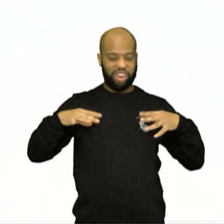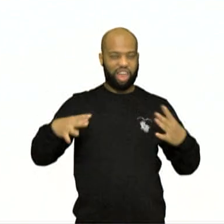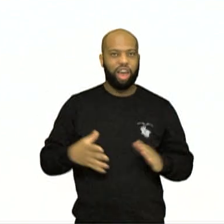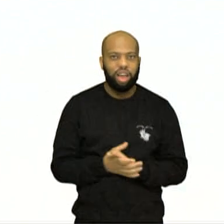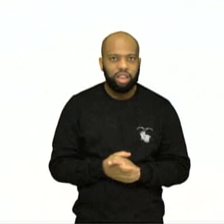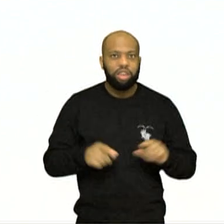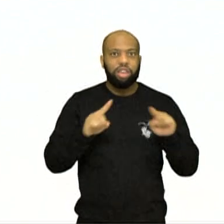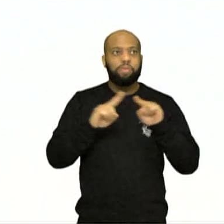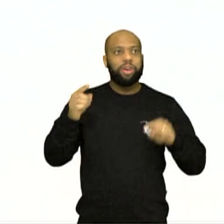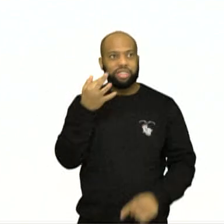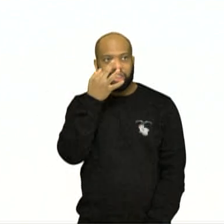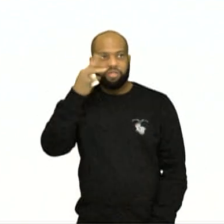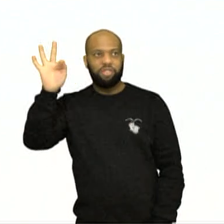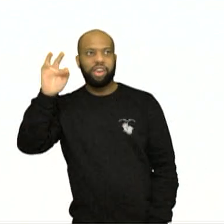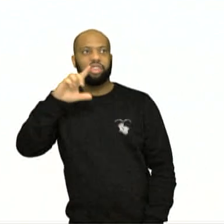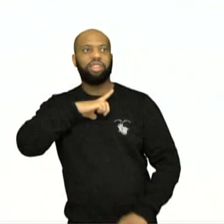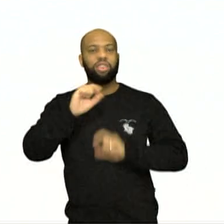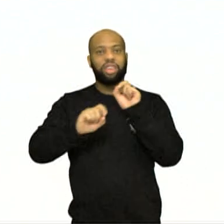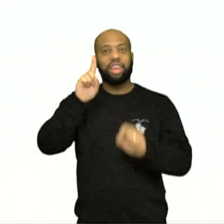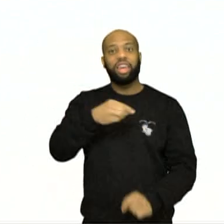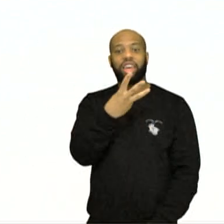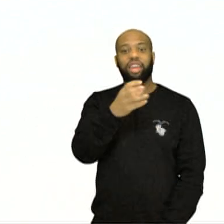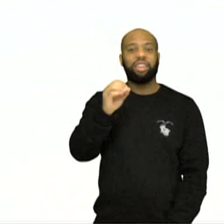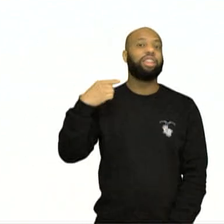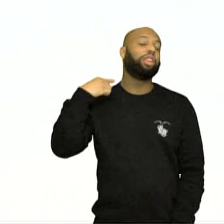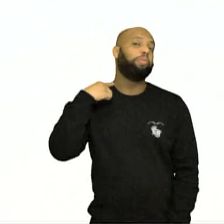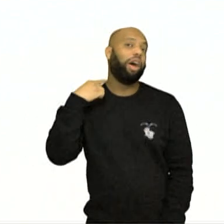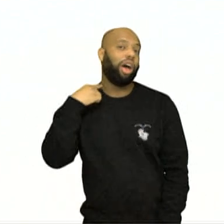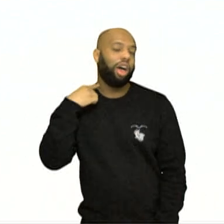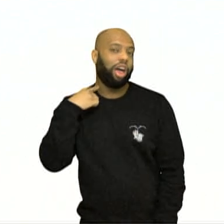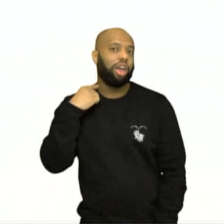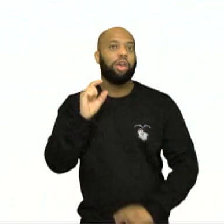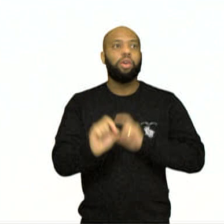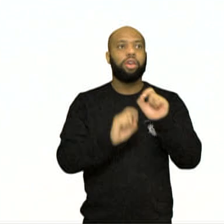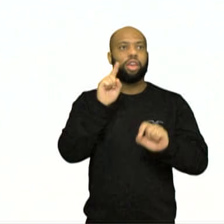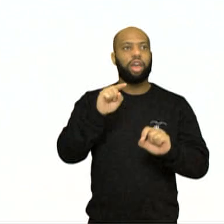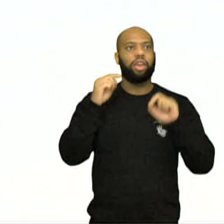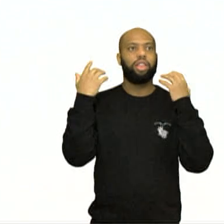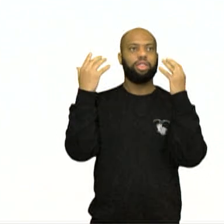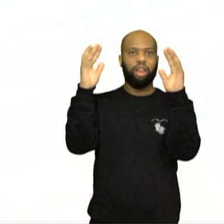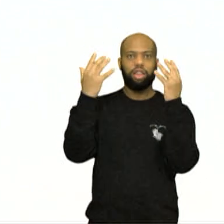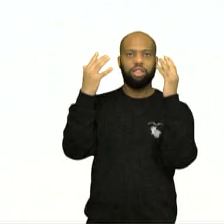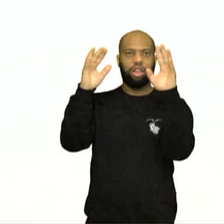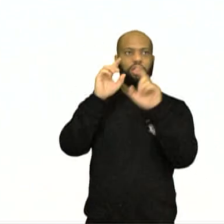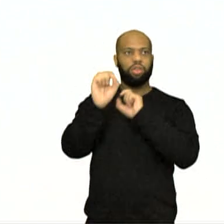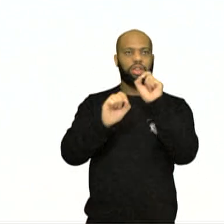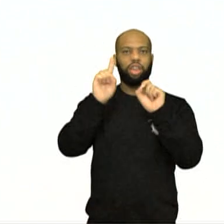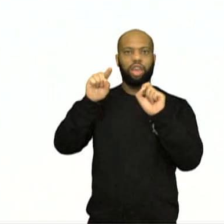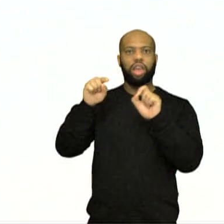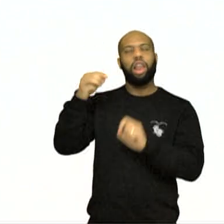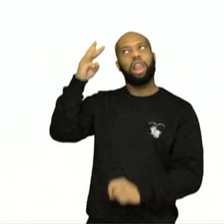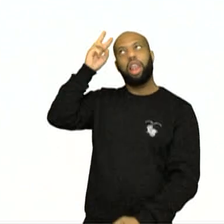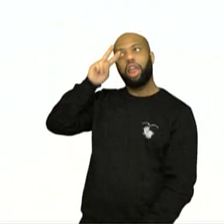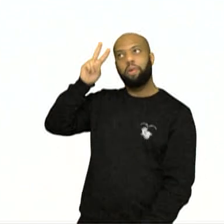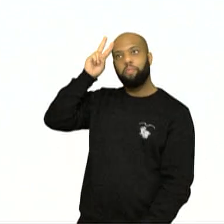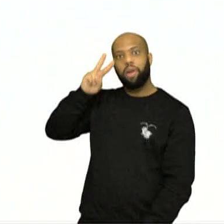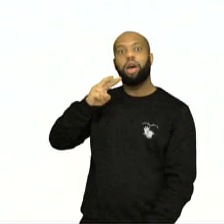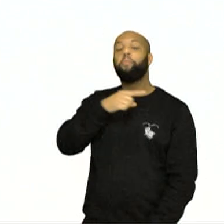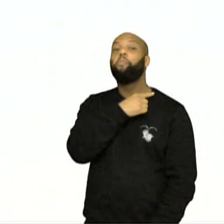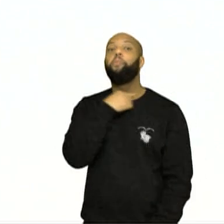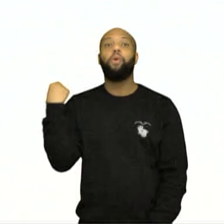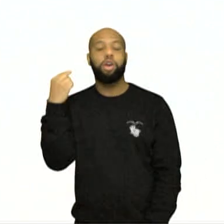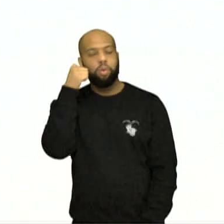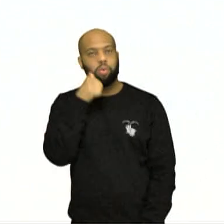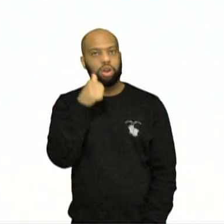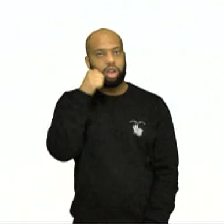França, a gente tem o feriado de 30 de maio, que é comemorado, né, em memória da morte de Joana